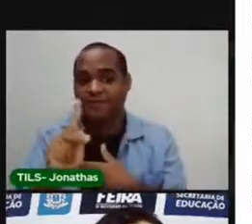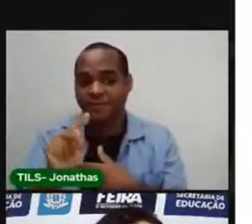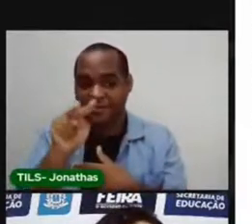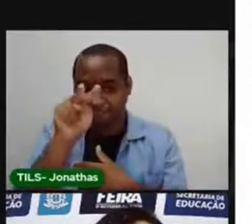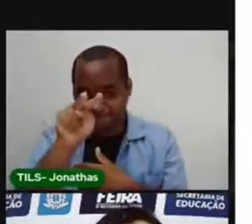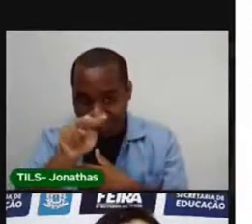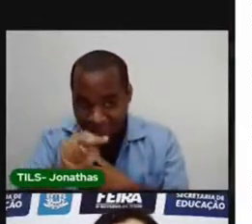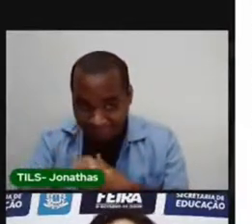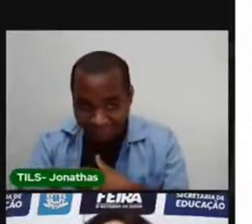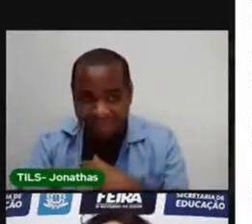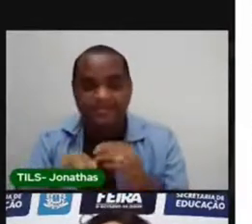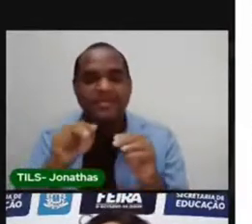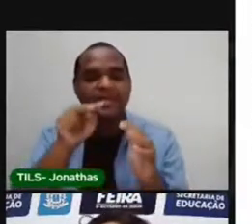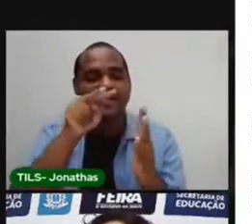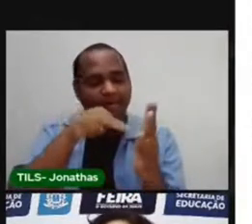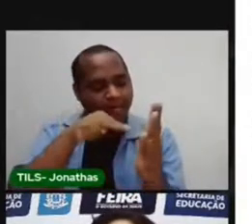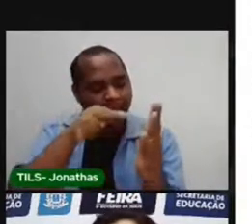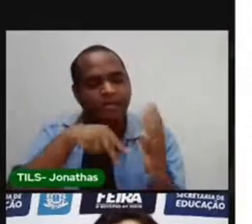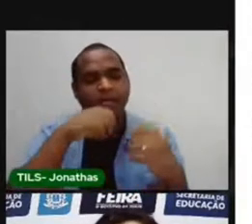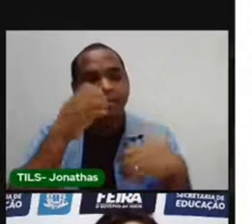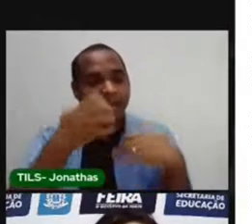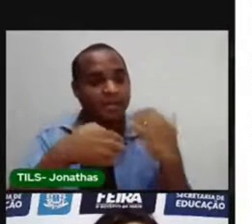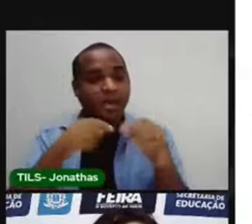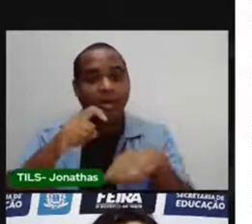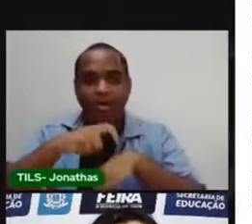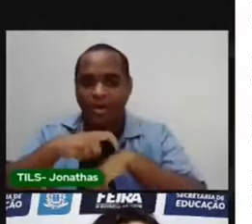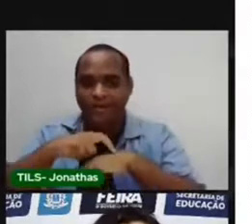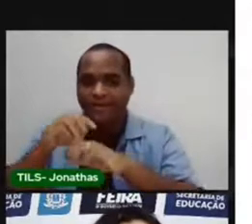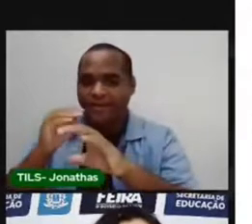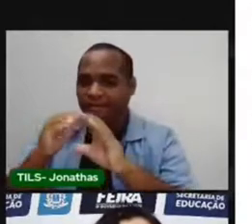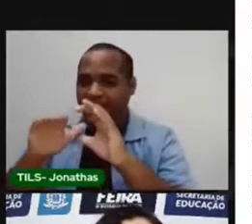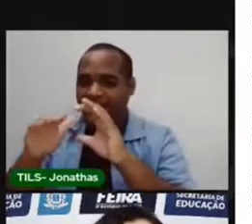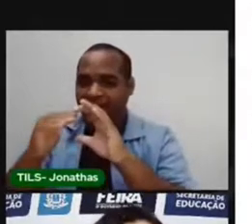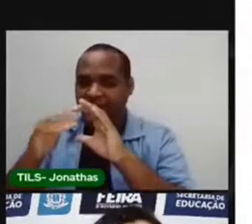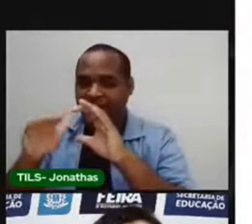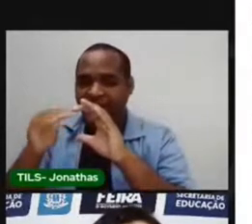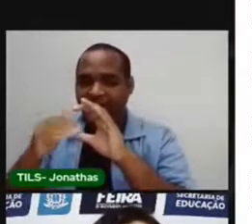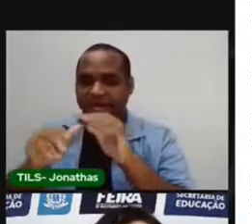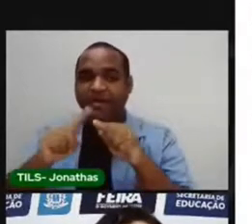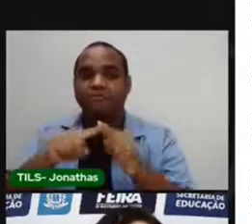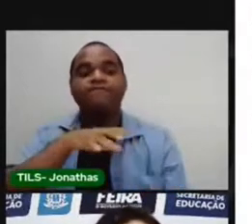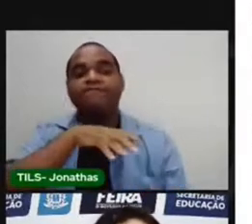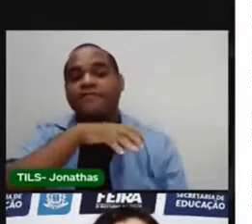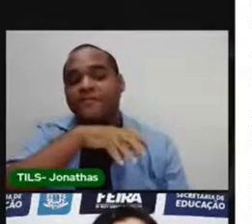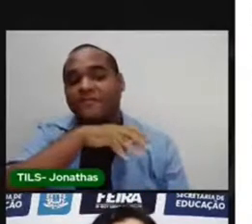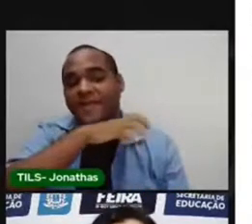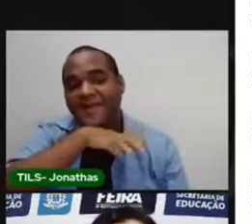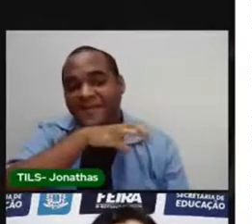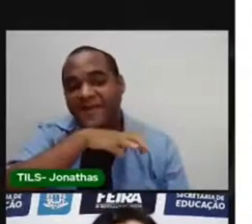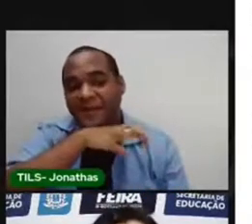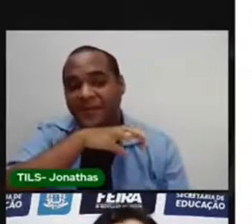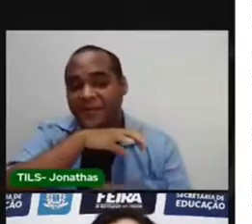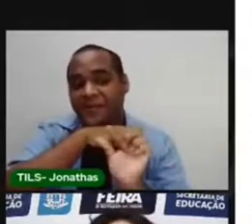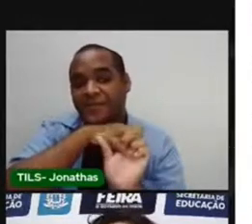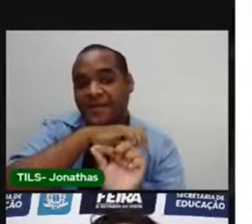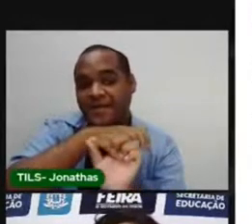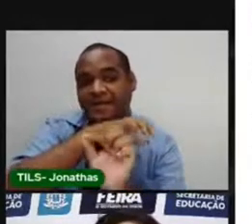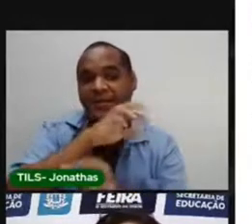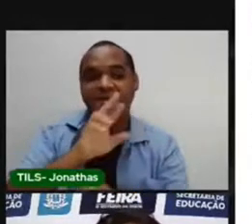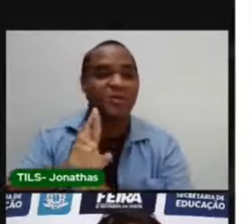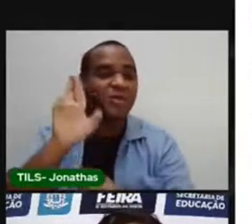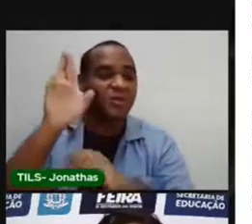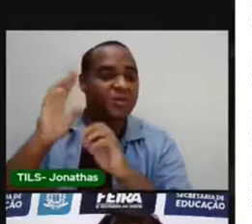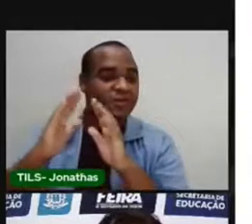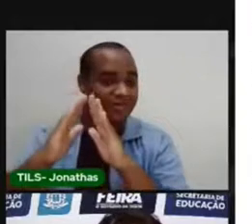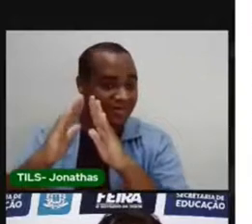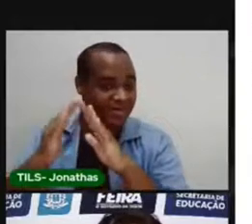vou dar um tempinho para você colocar aí no chat o nome do animalzinho, do dono da casa, e a